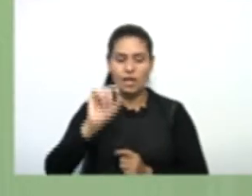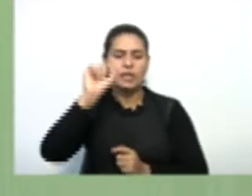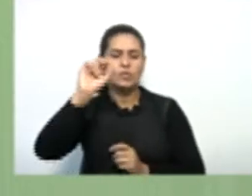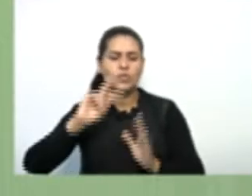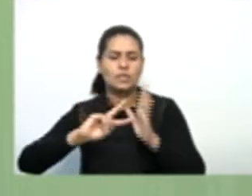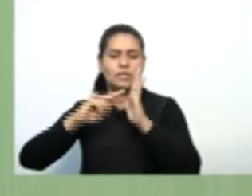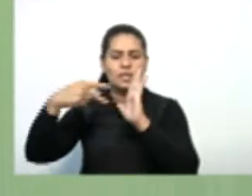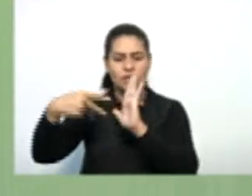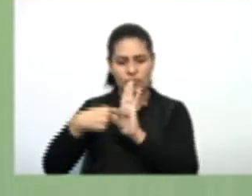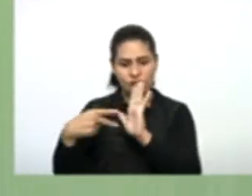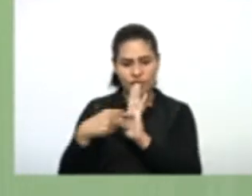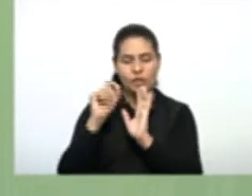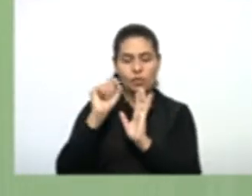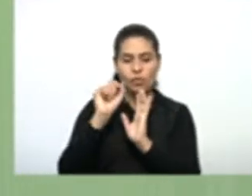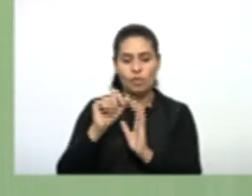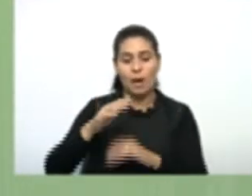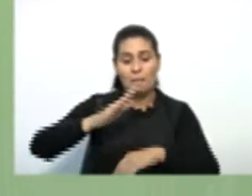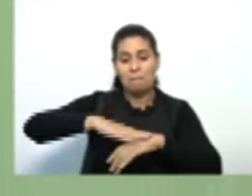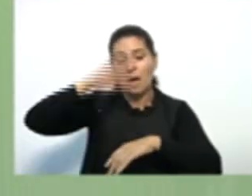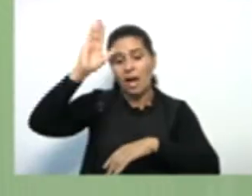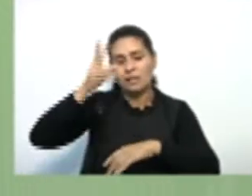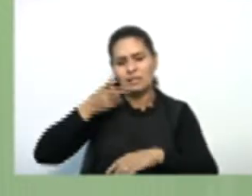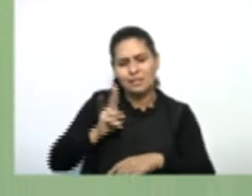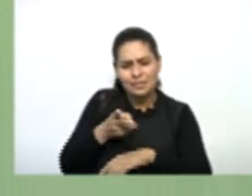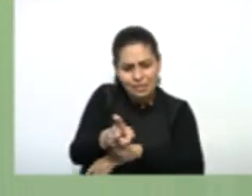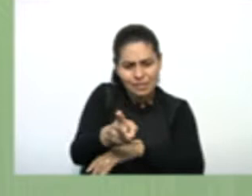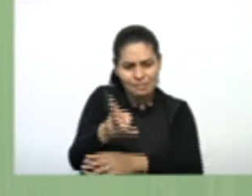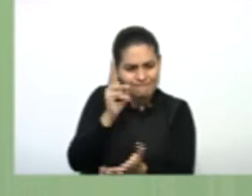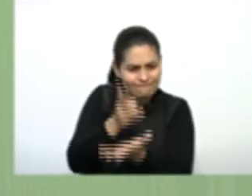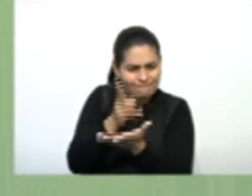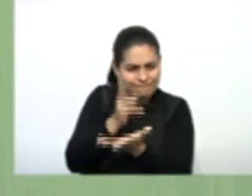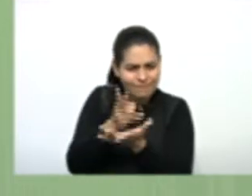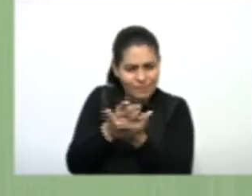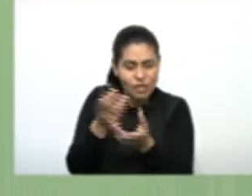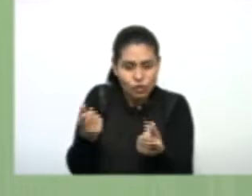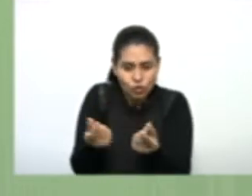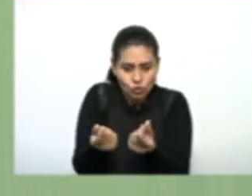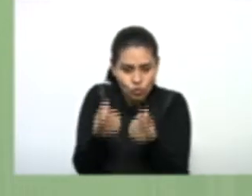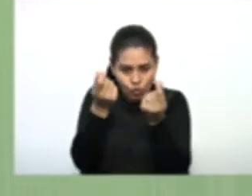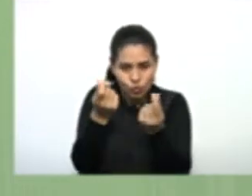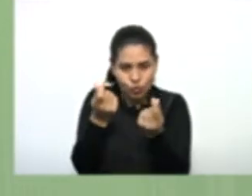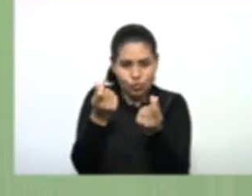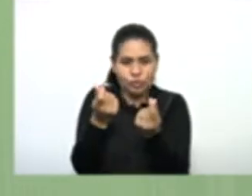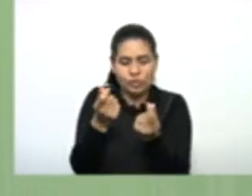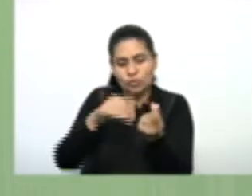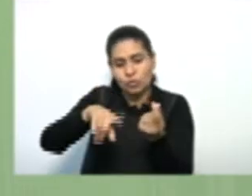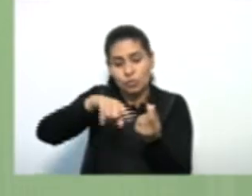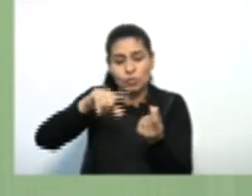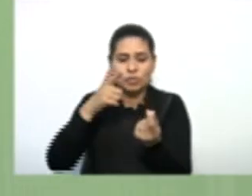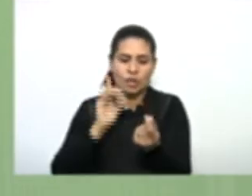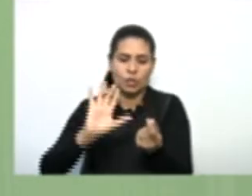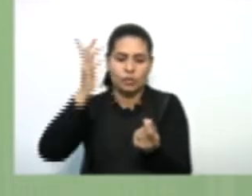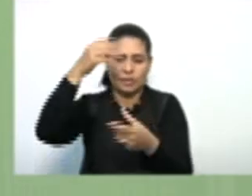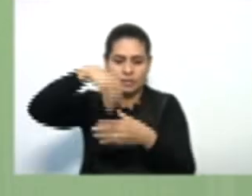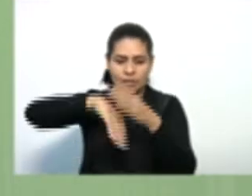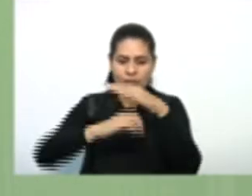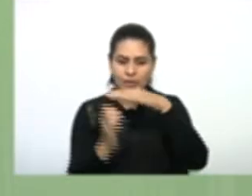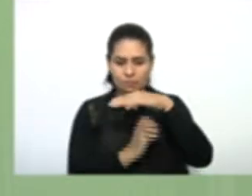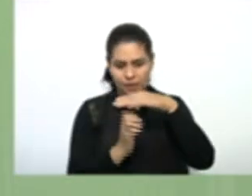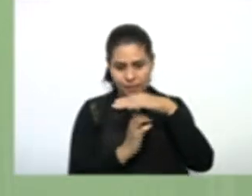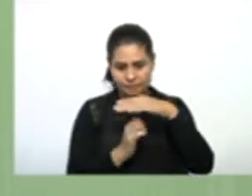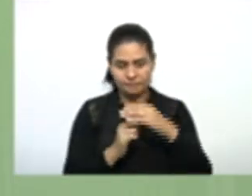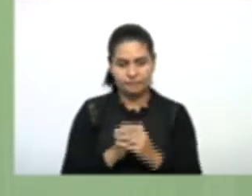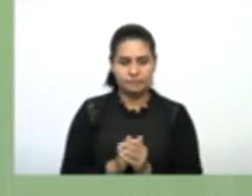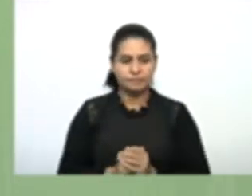lucros é o que nós chamamos o aumento permanente da lucratividade das atividades econômicas realizadas